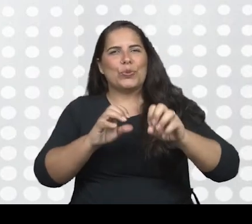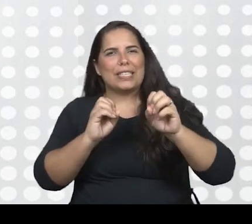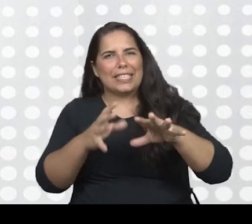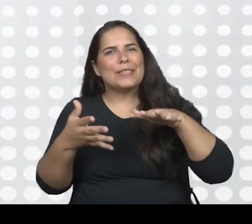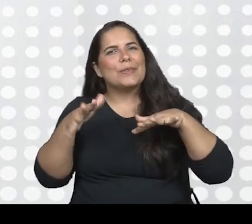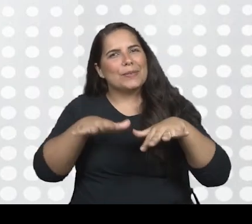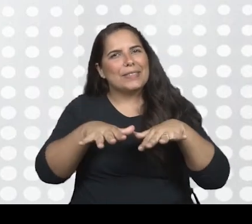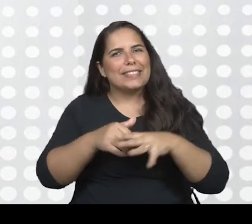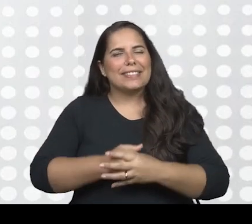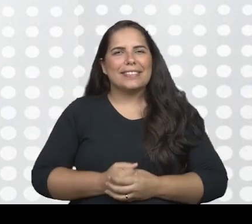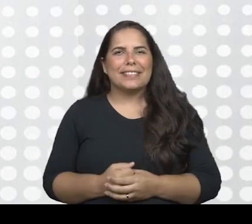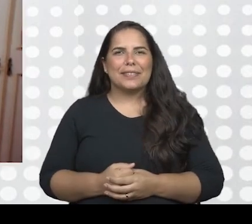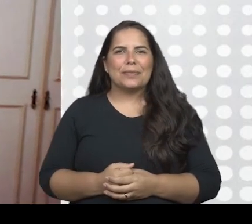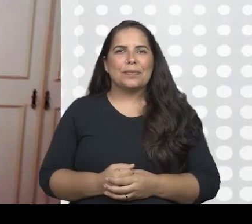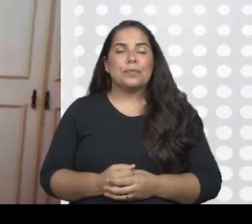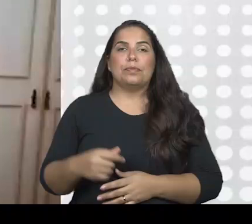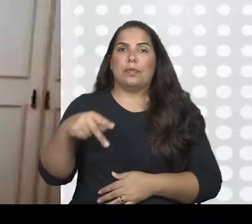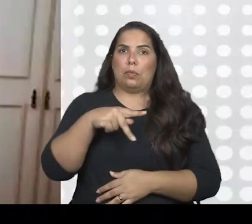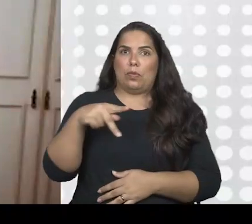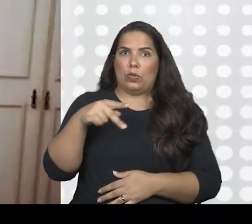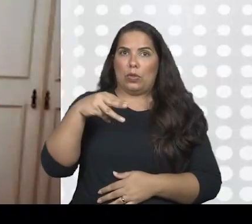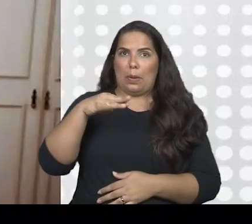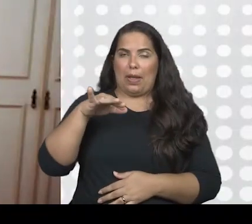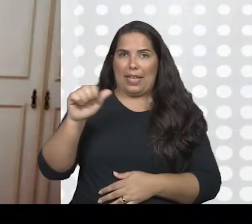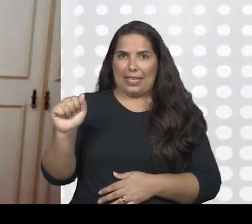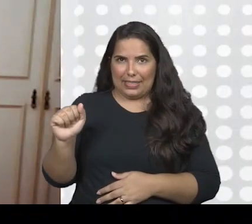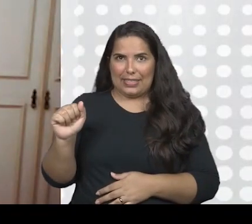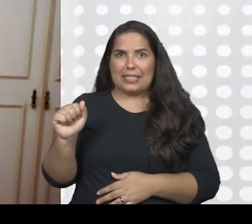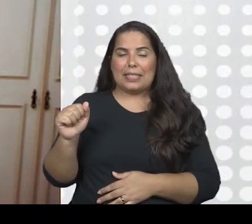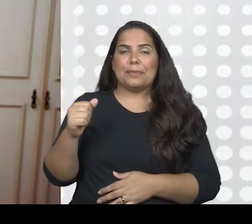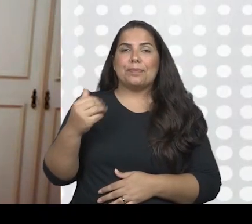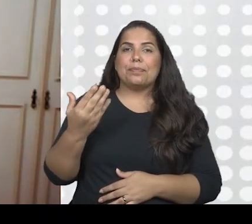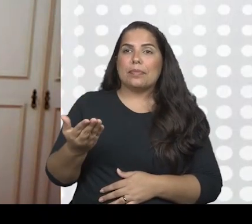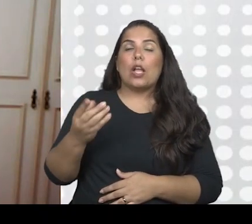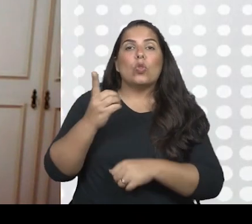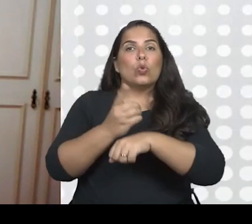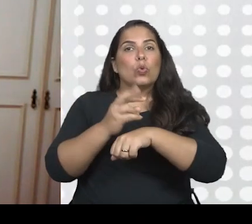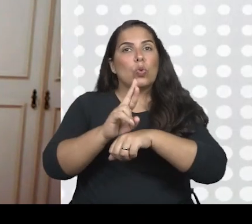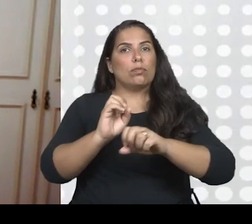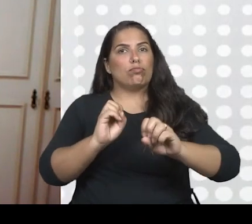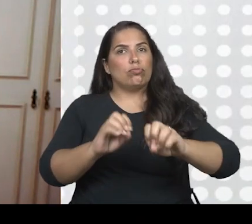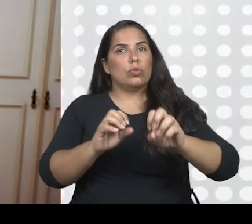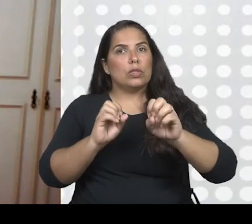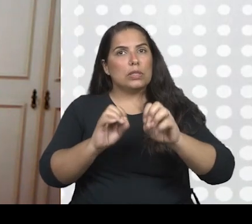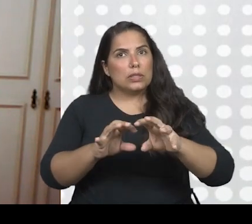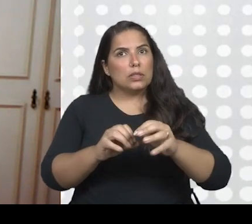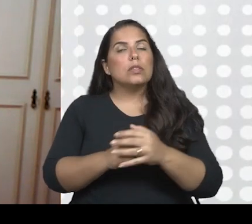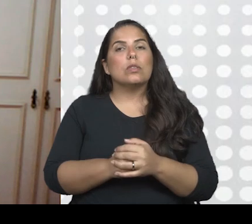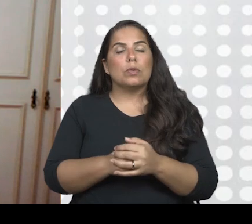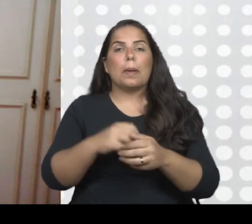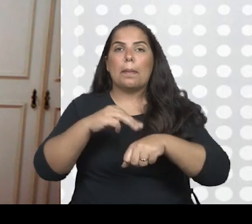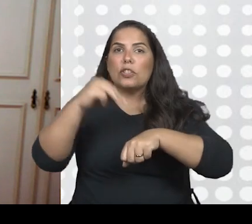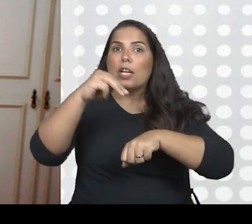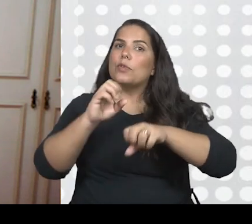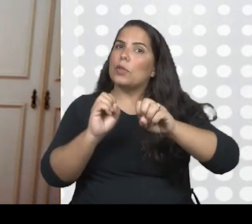educação inclusiva. A professora Márcia Denise Pletsch é doutora em educação, com